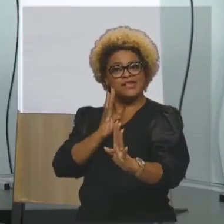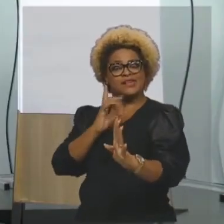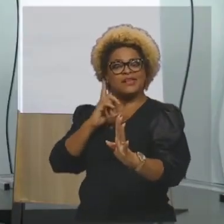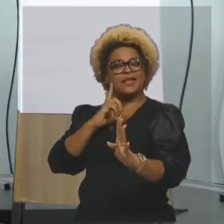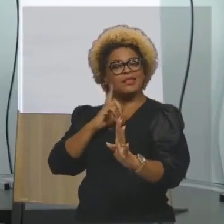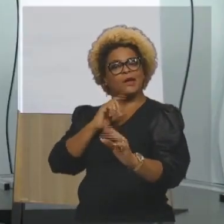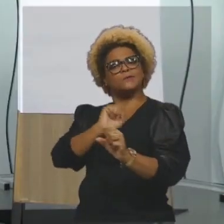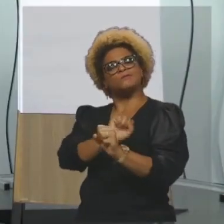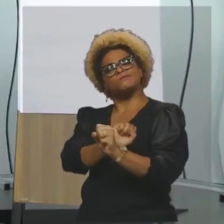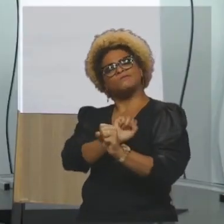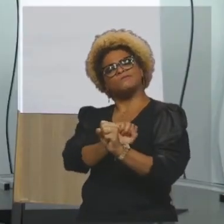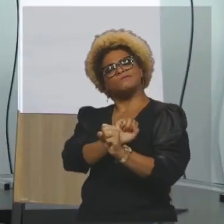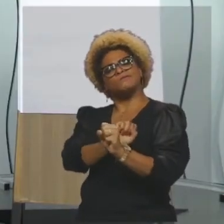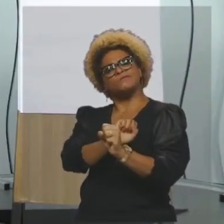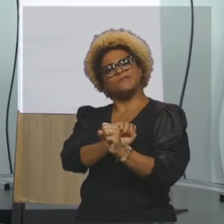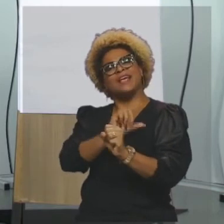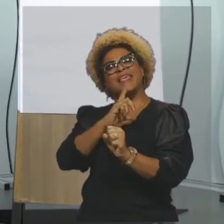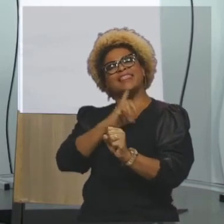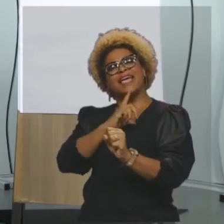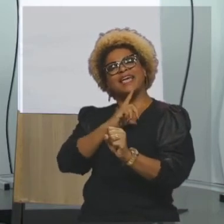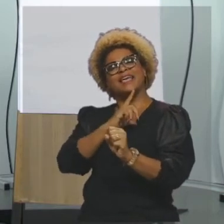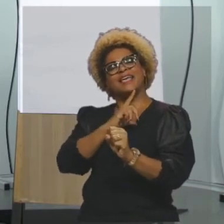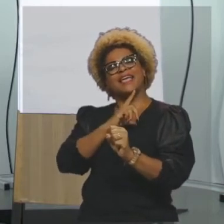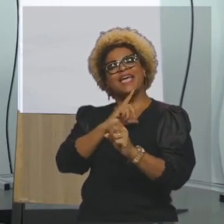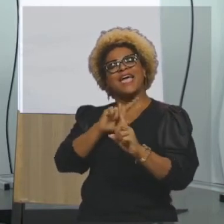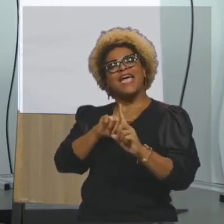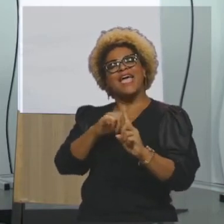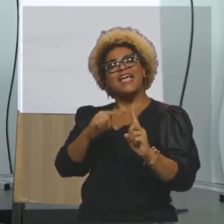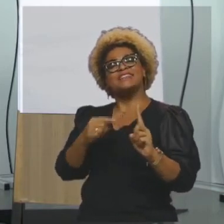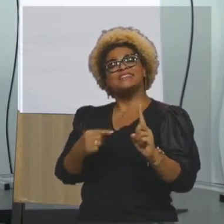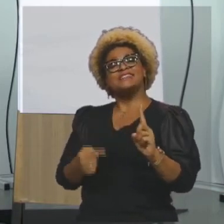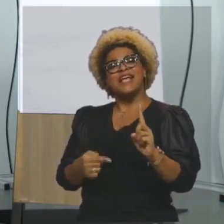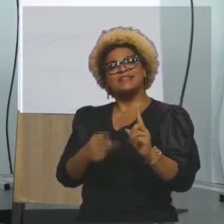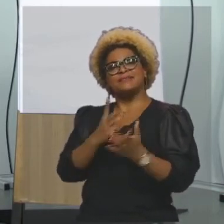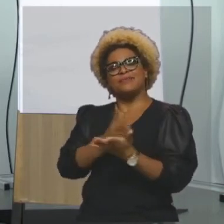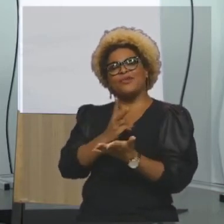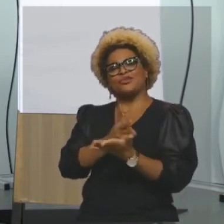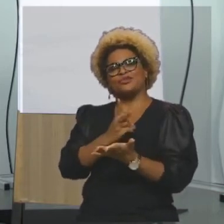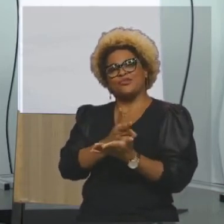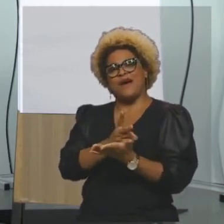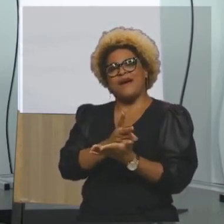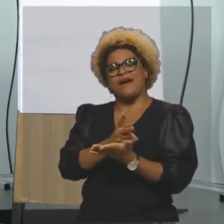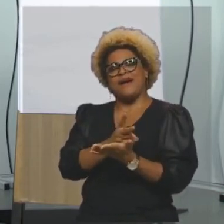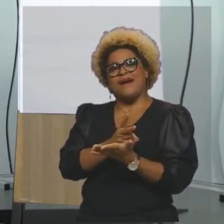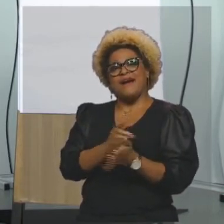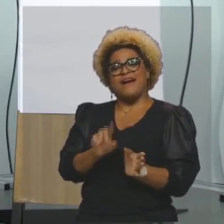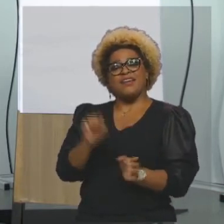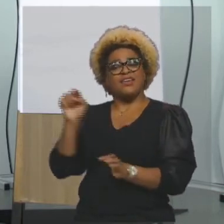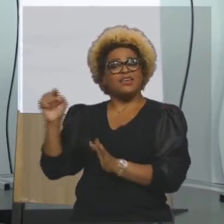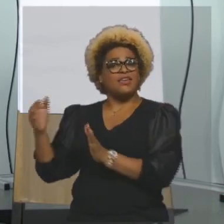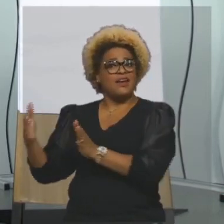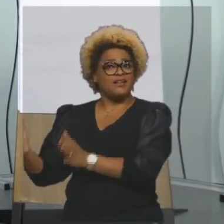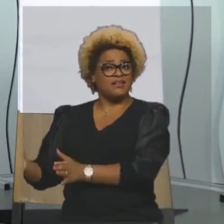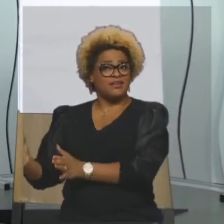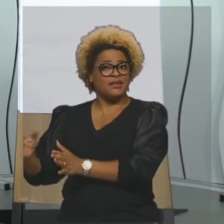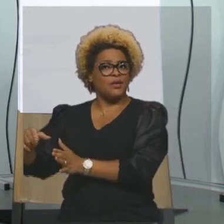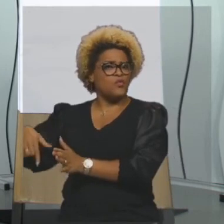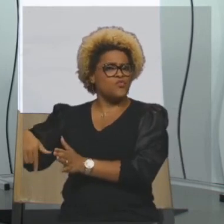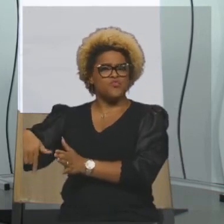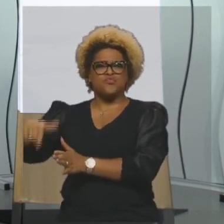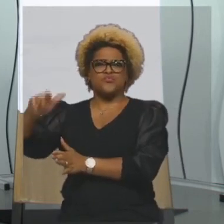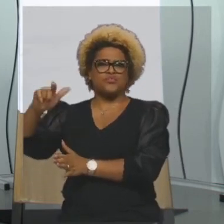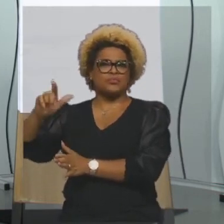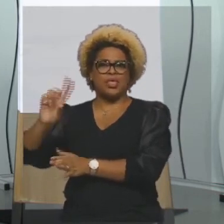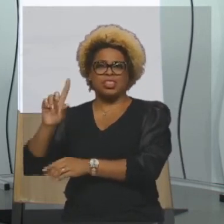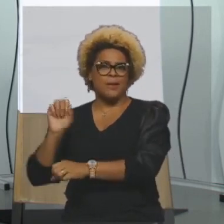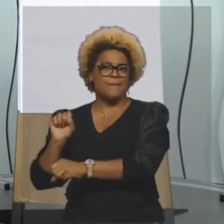uma certa resistência a continuar seu movimento, ok? Então, só para fazer uma analogia, para ficar um pouco mais fácil